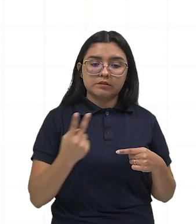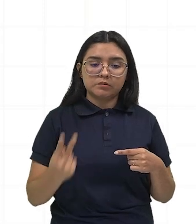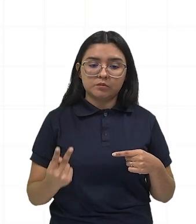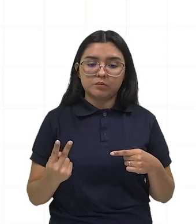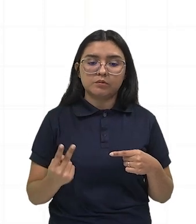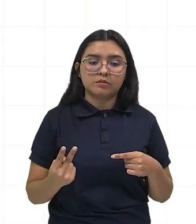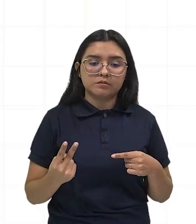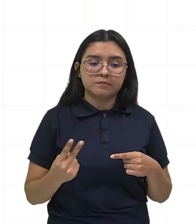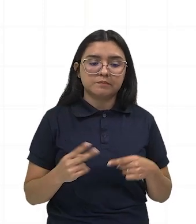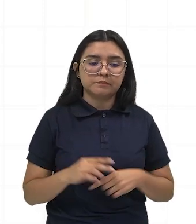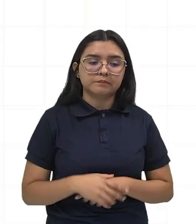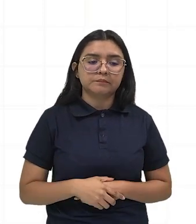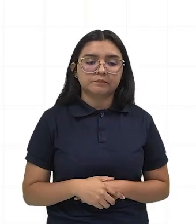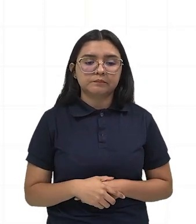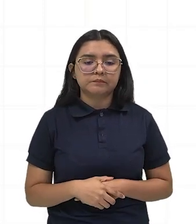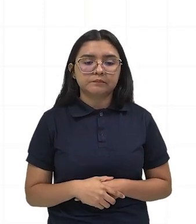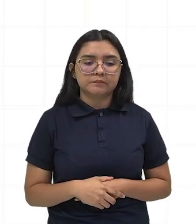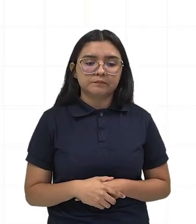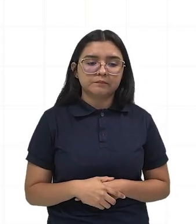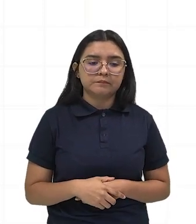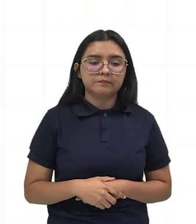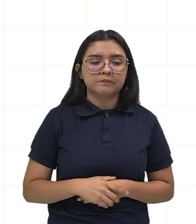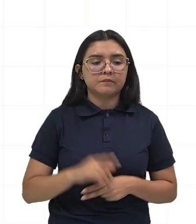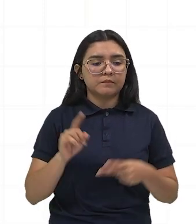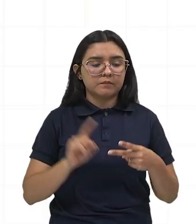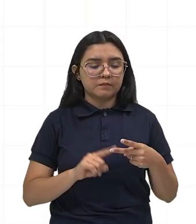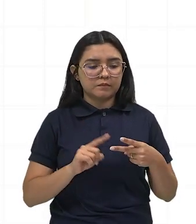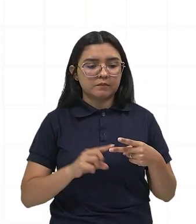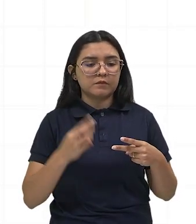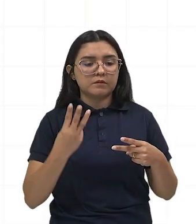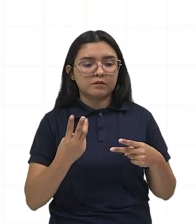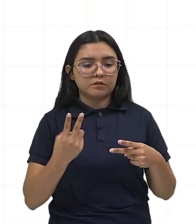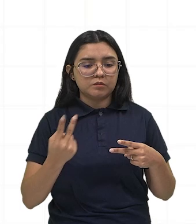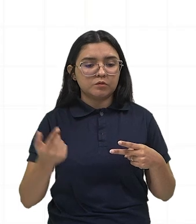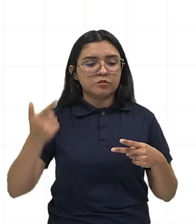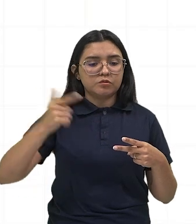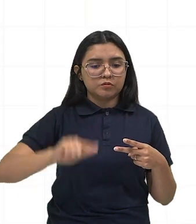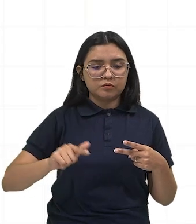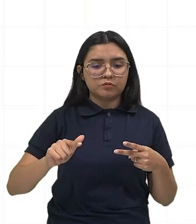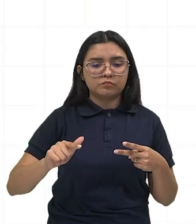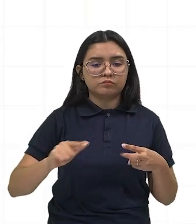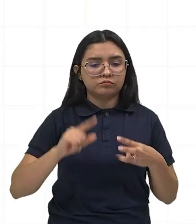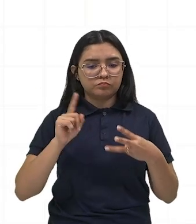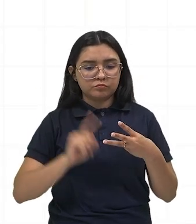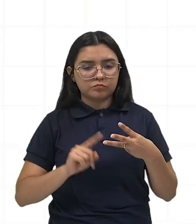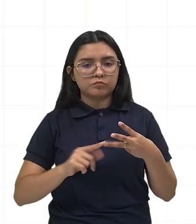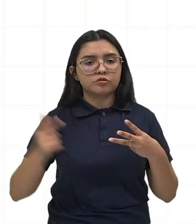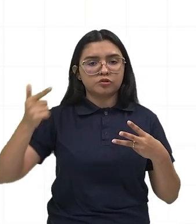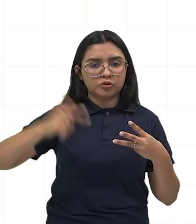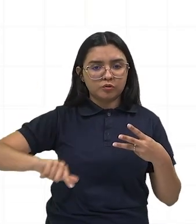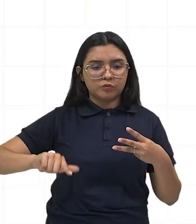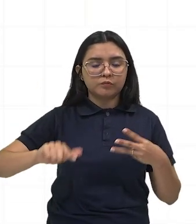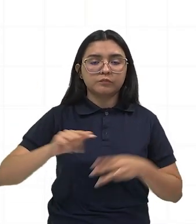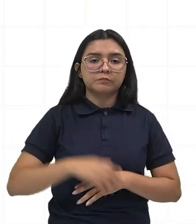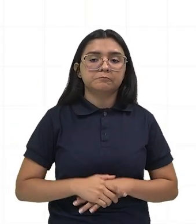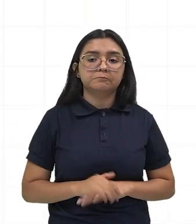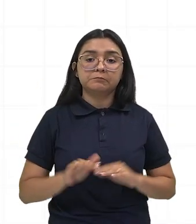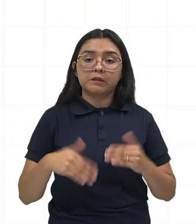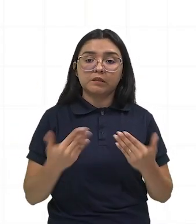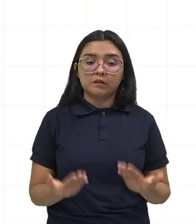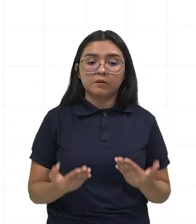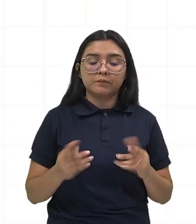32 aqui, nós temos 32 aqui e nós temos 32 aqui.